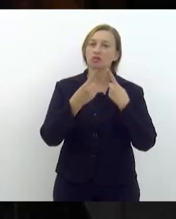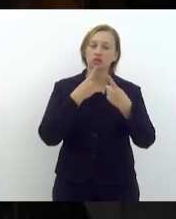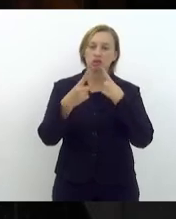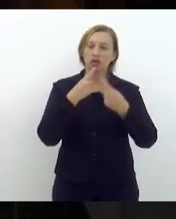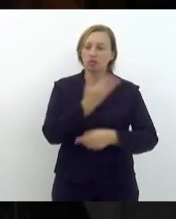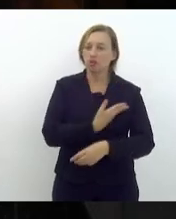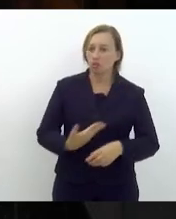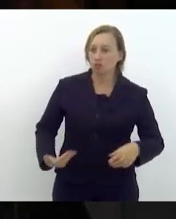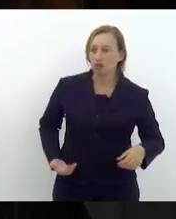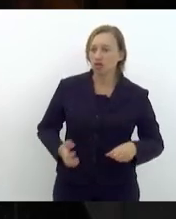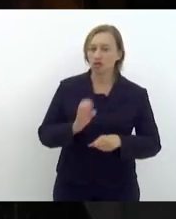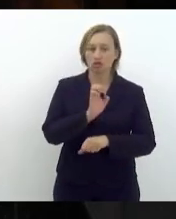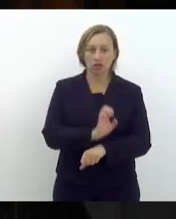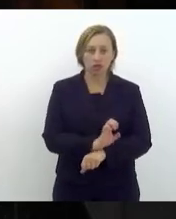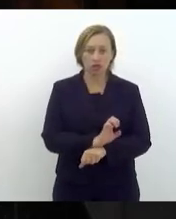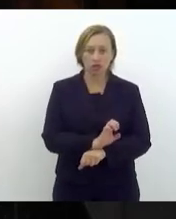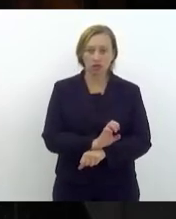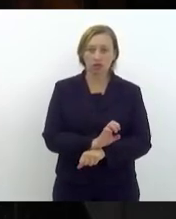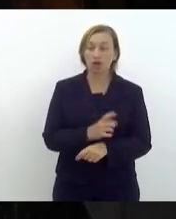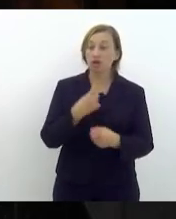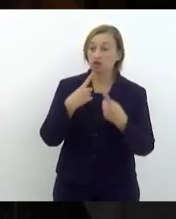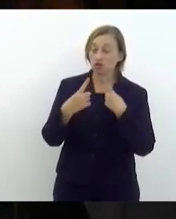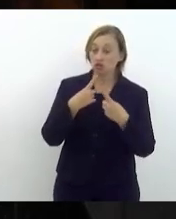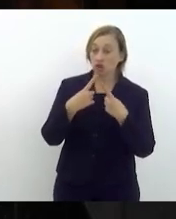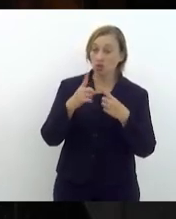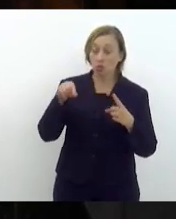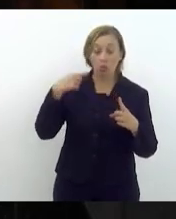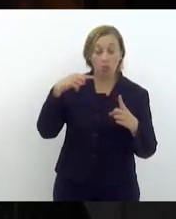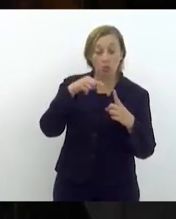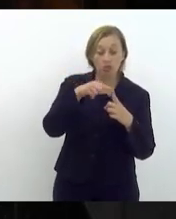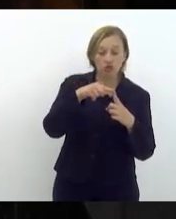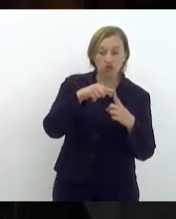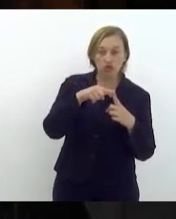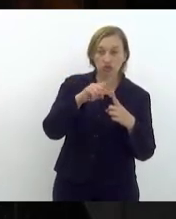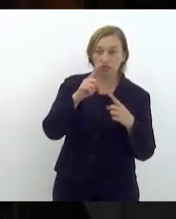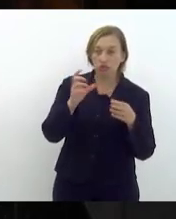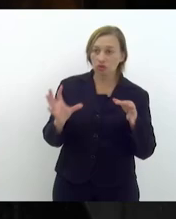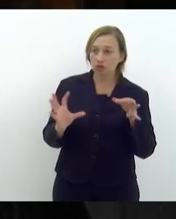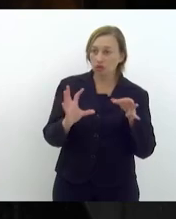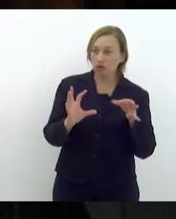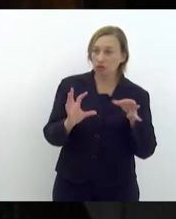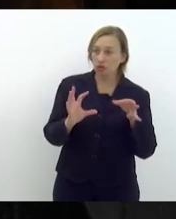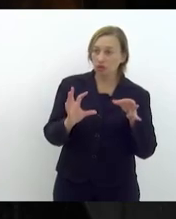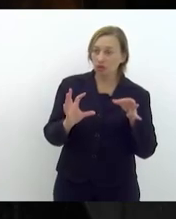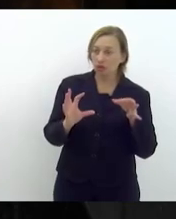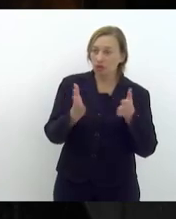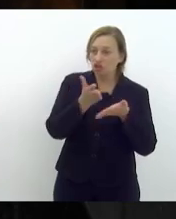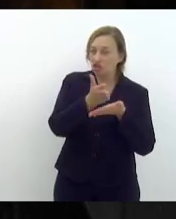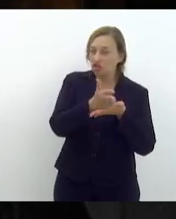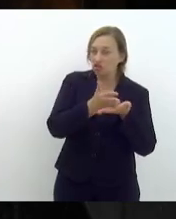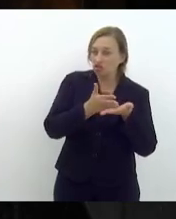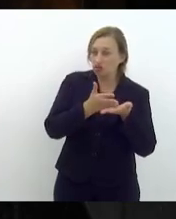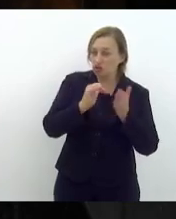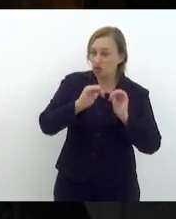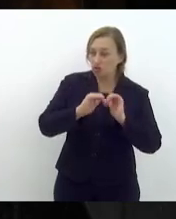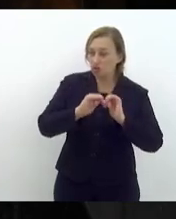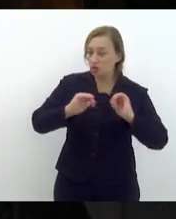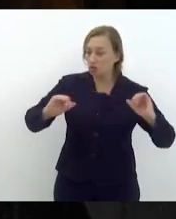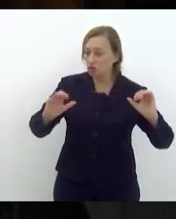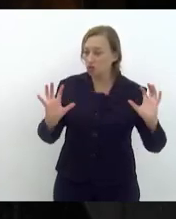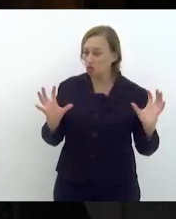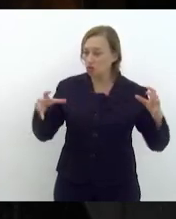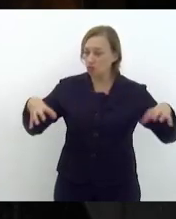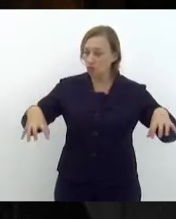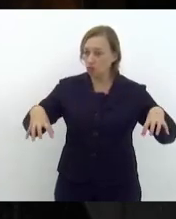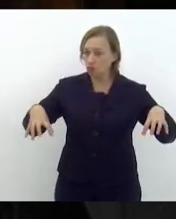o governo estadual diálogo esse que tenha como objetivo não segregar não dividiram uma categoria diálogo esse que